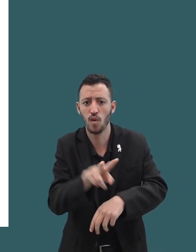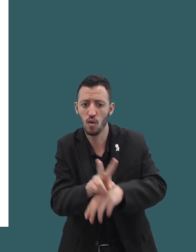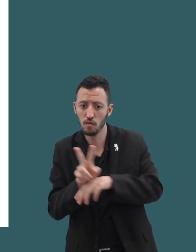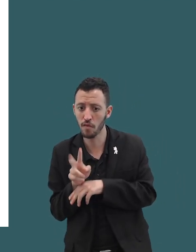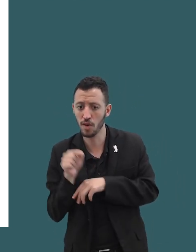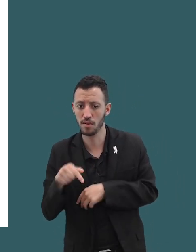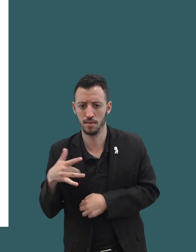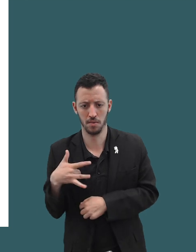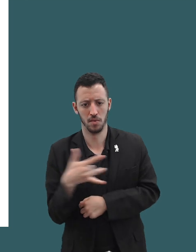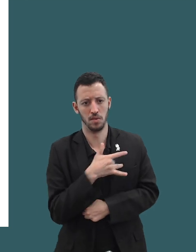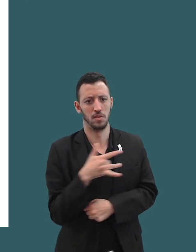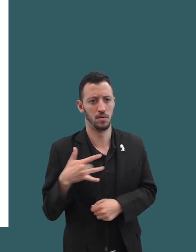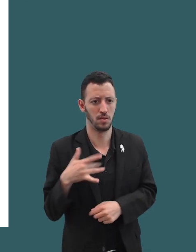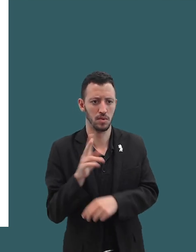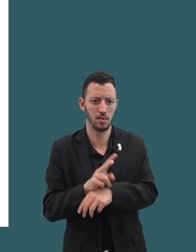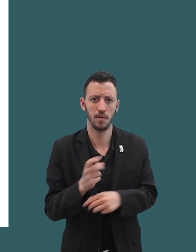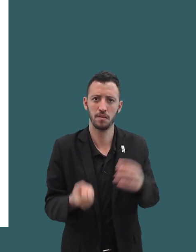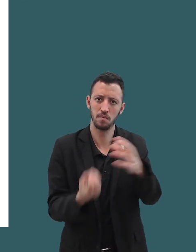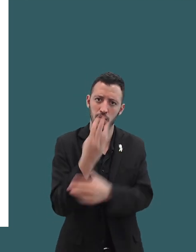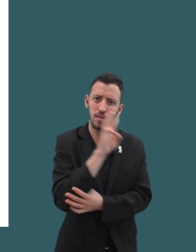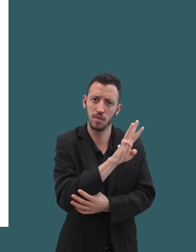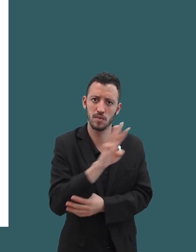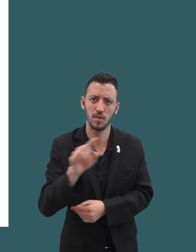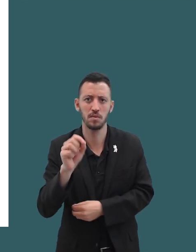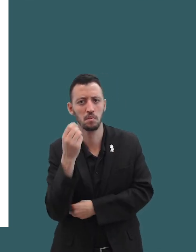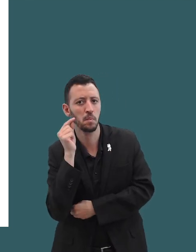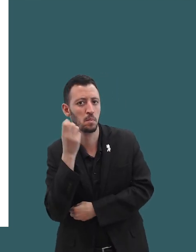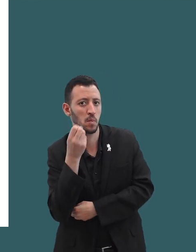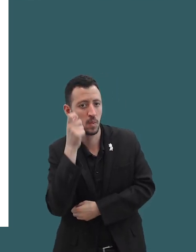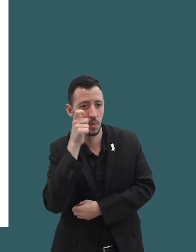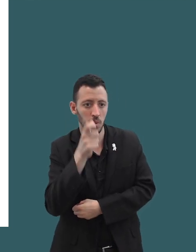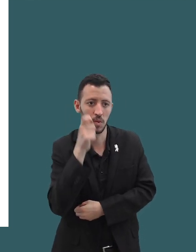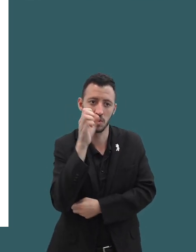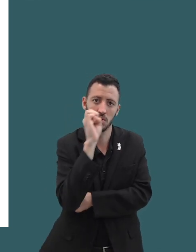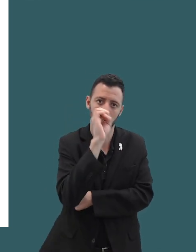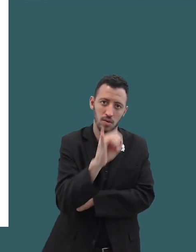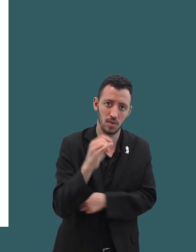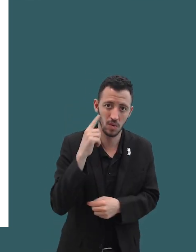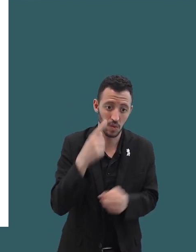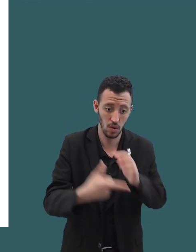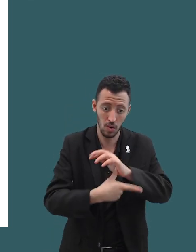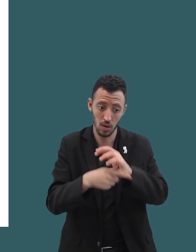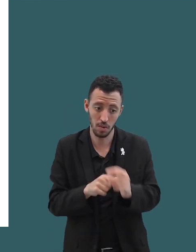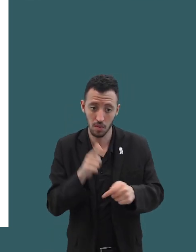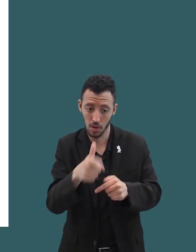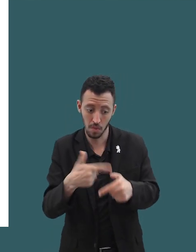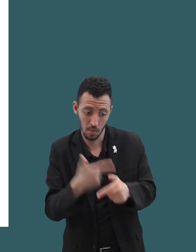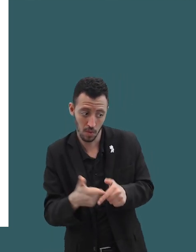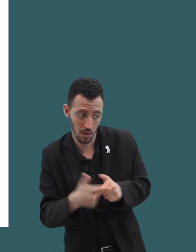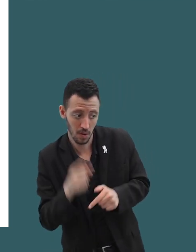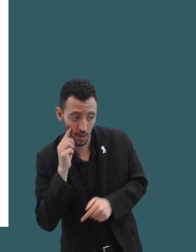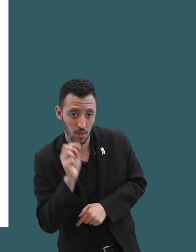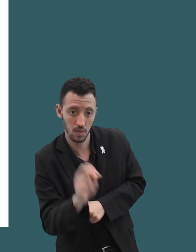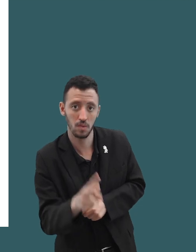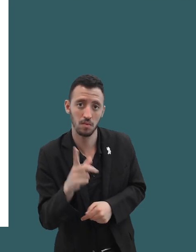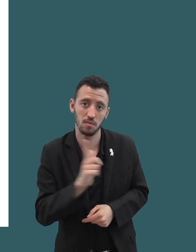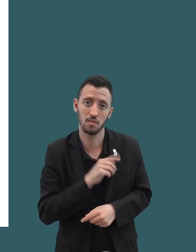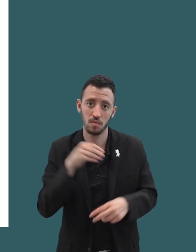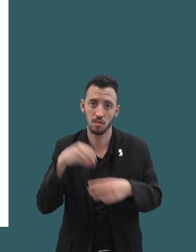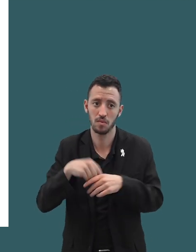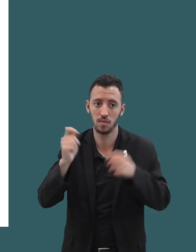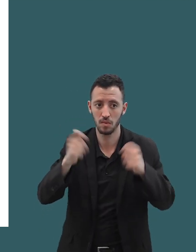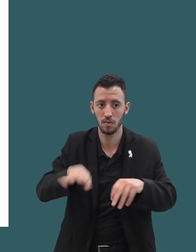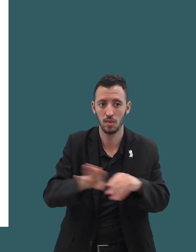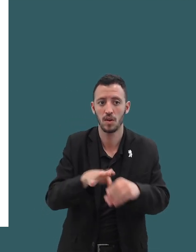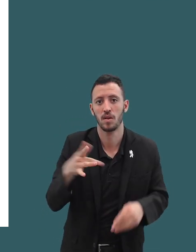prevenção de saúde. Estão fazendo sites muito interessantes, que você se antecipando aos problemas, né? O que já é algo, do ponto de